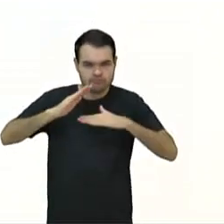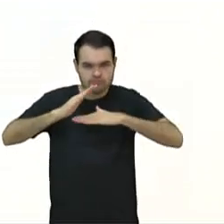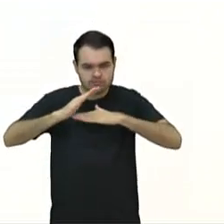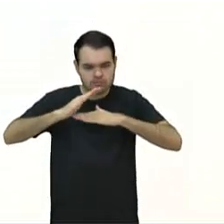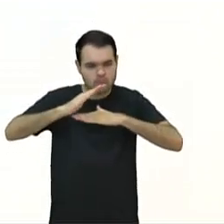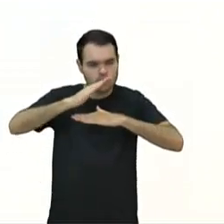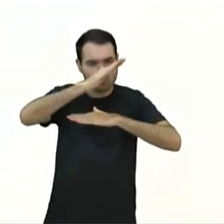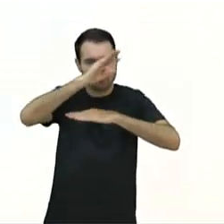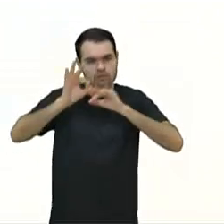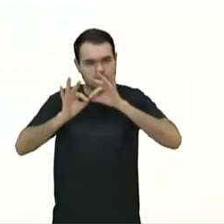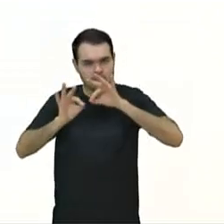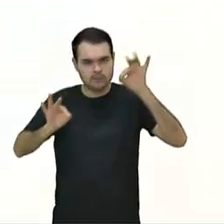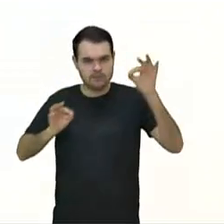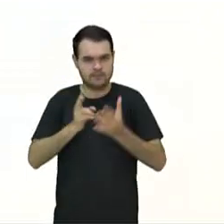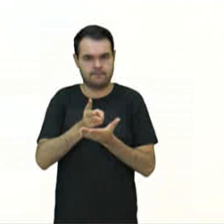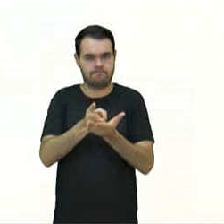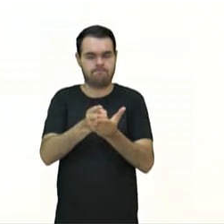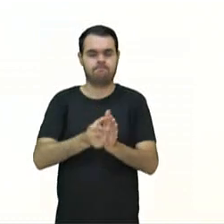linha reta.